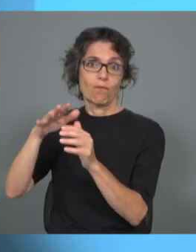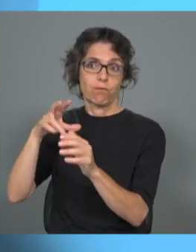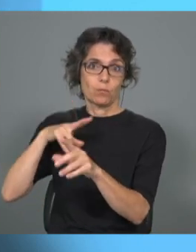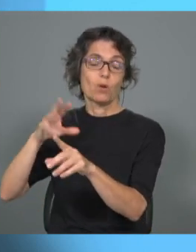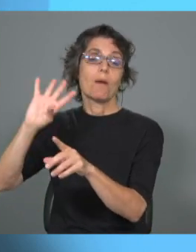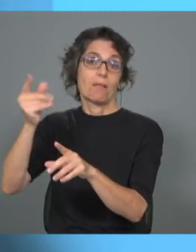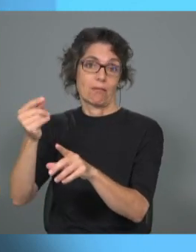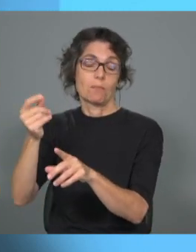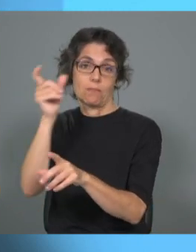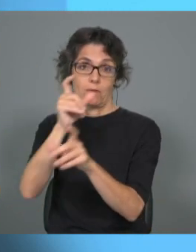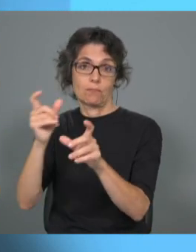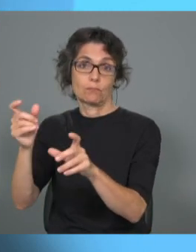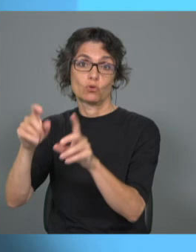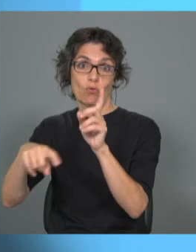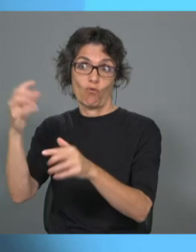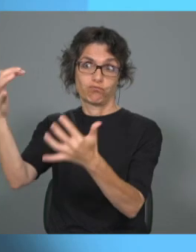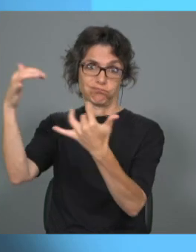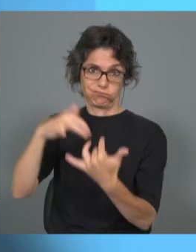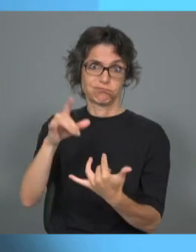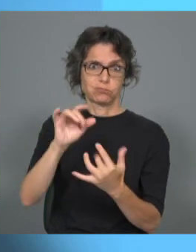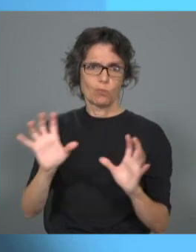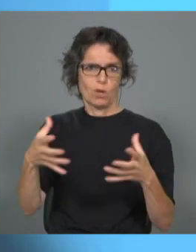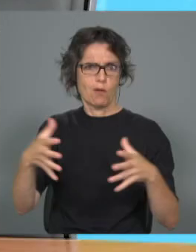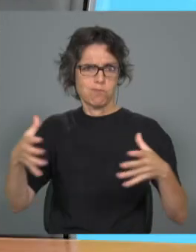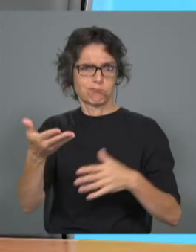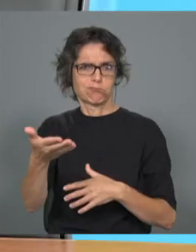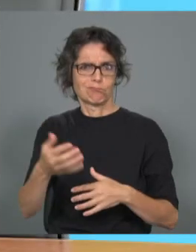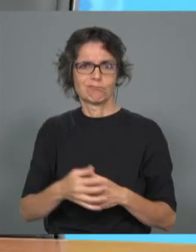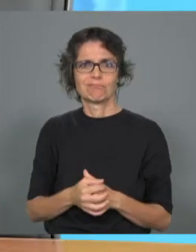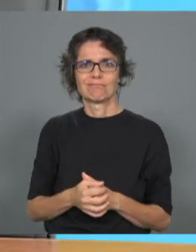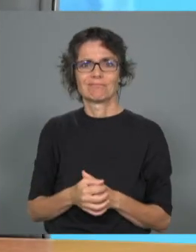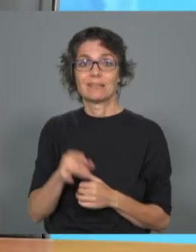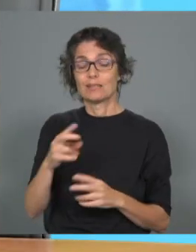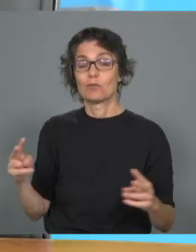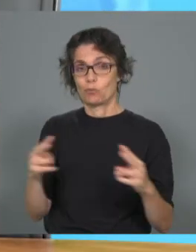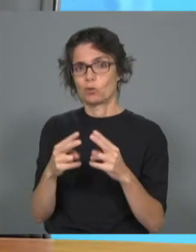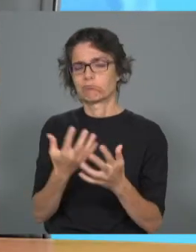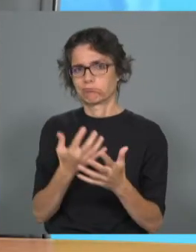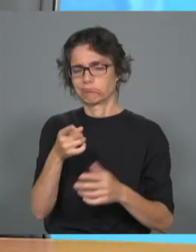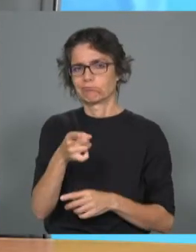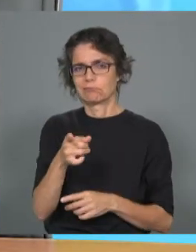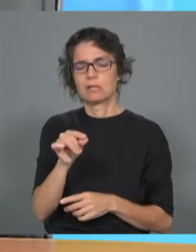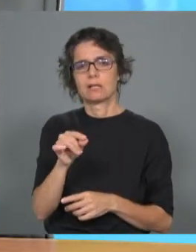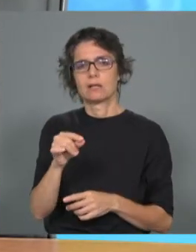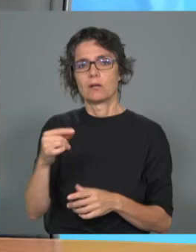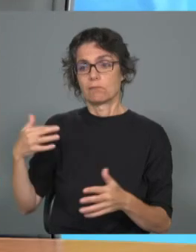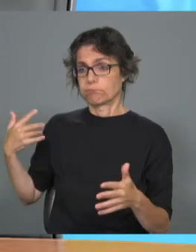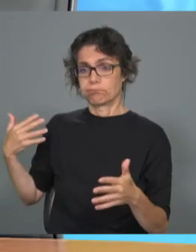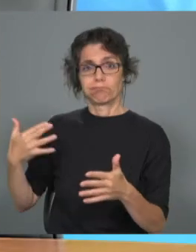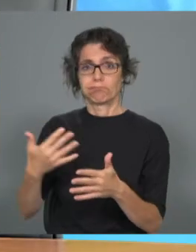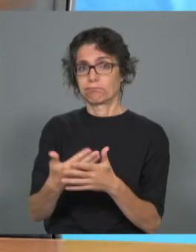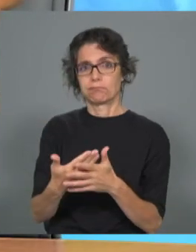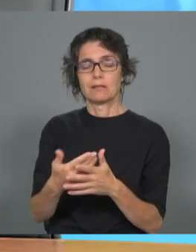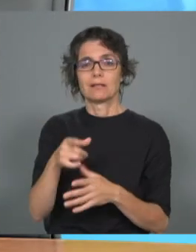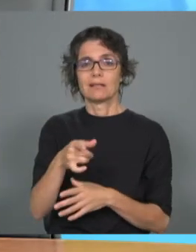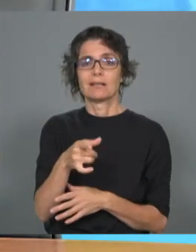estão por cá. É toda uma grande comunidade que ali se vai encontrar. Exatamente. Tem sido assim ao longo do tempo